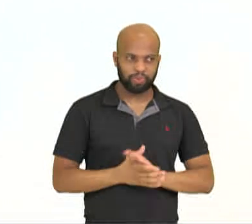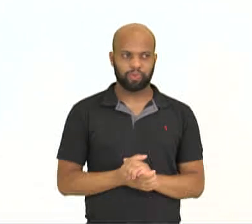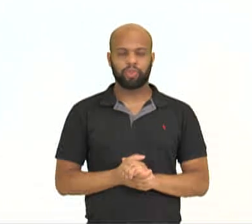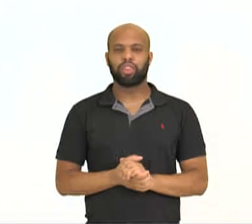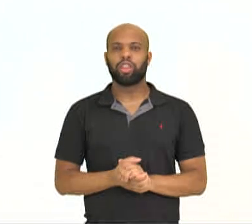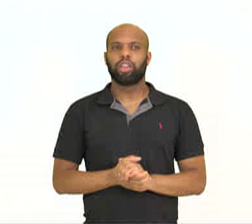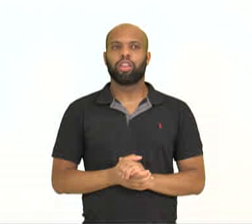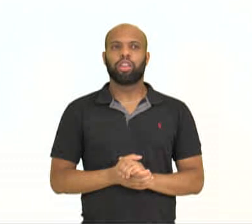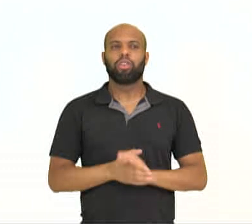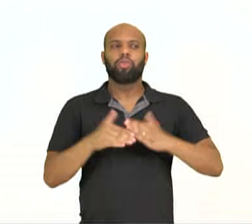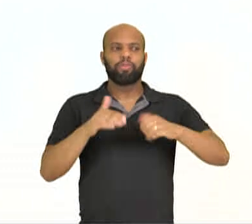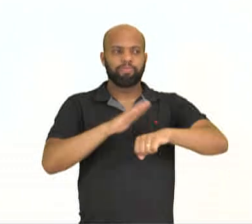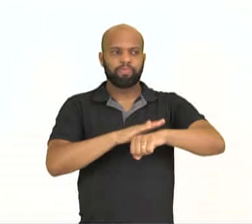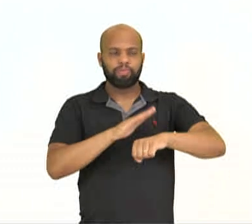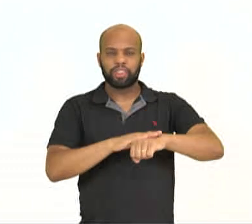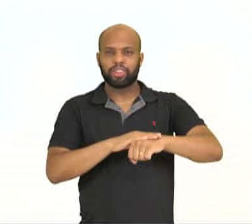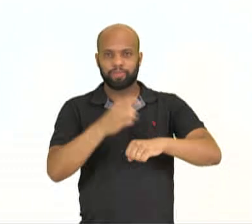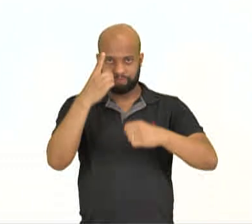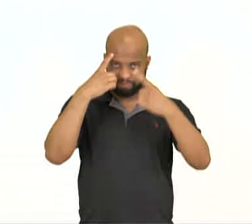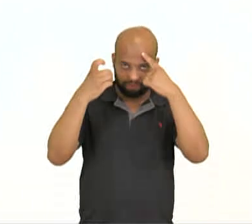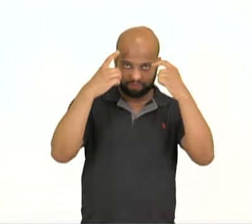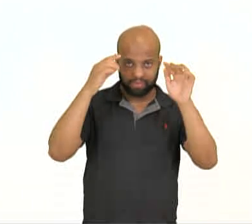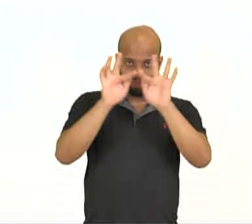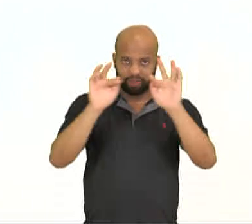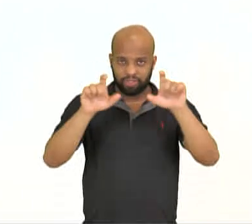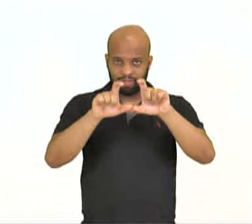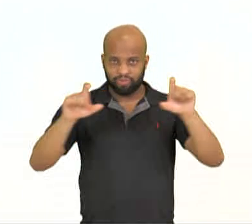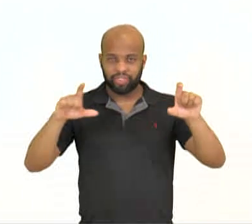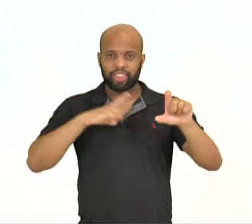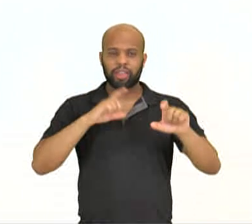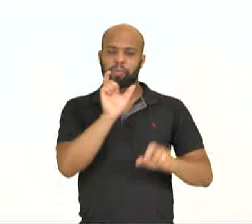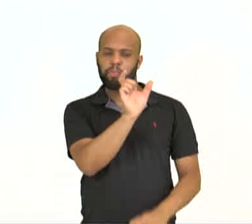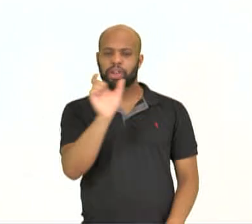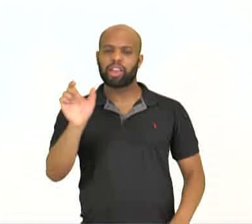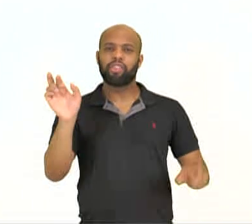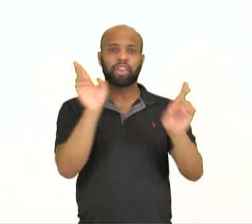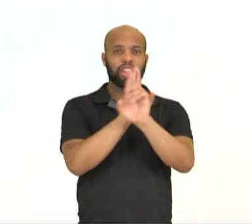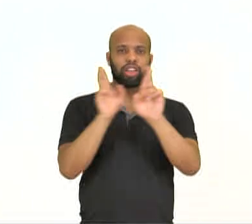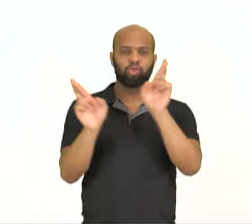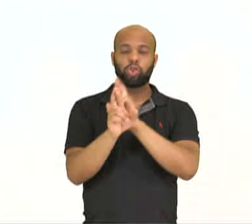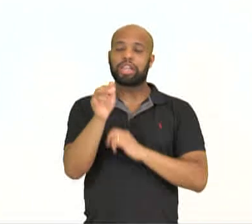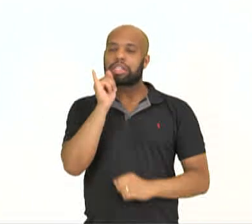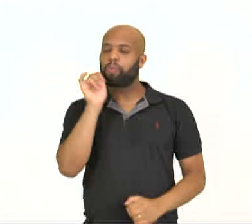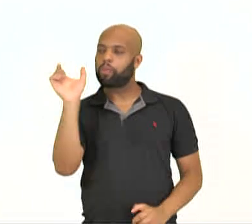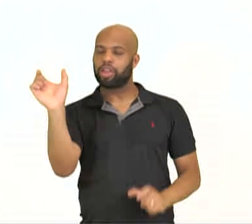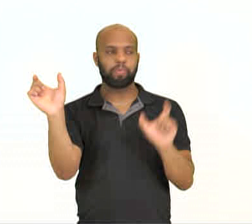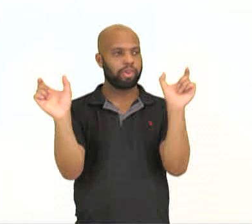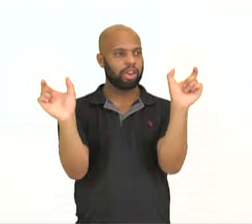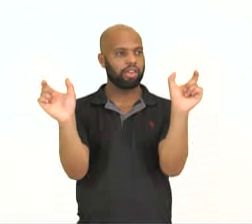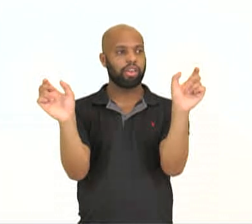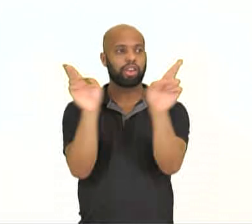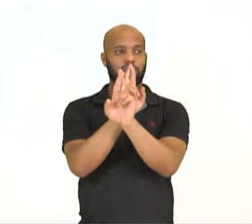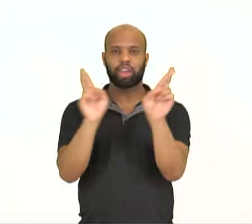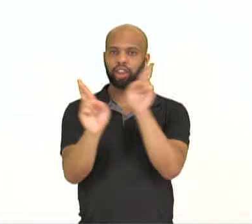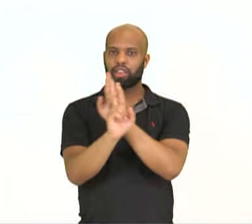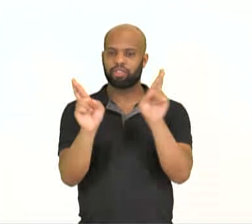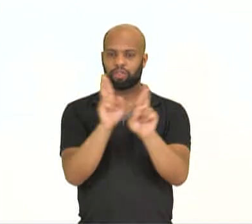Na elaboração da frase, as palavras relacionam-se umas com as outras. Ao se